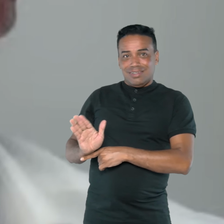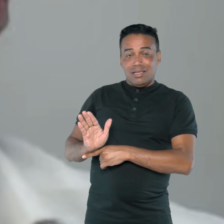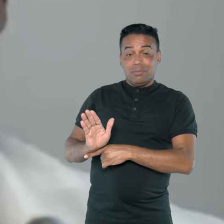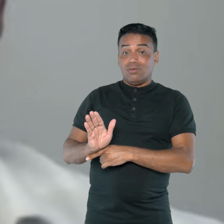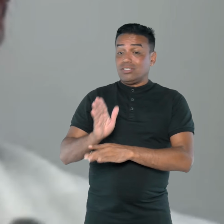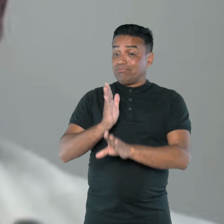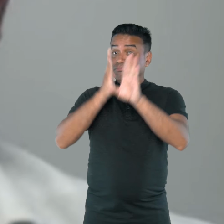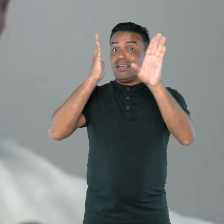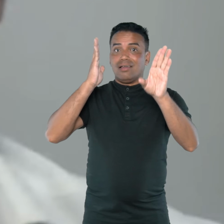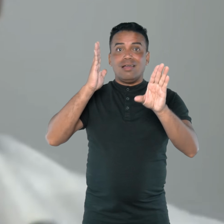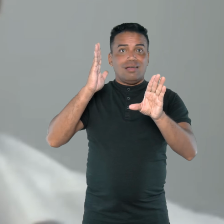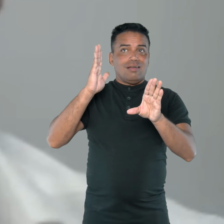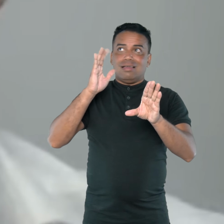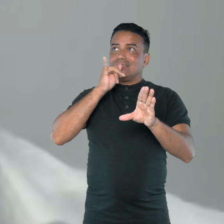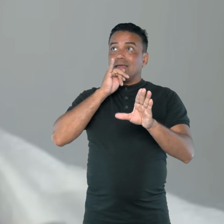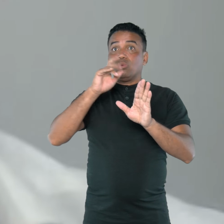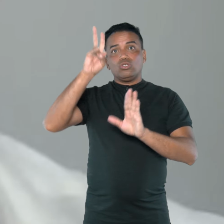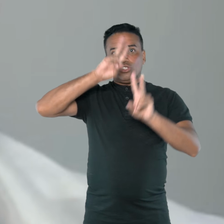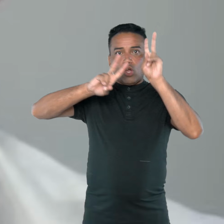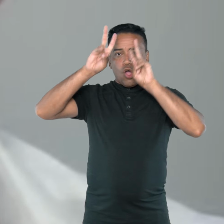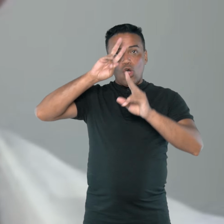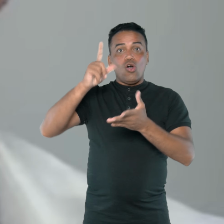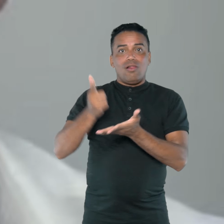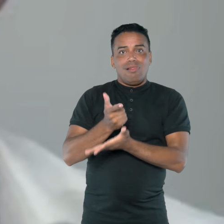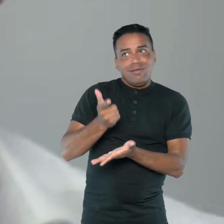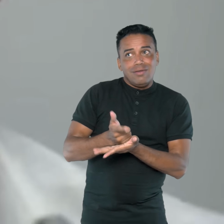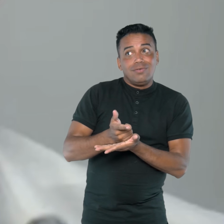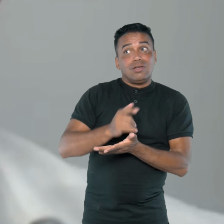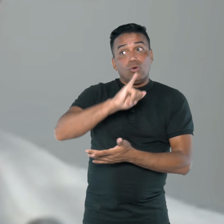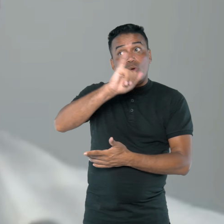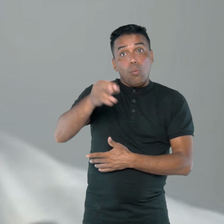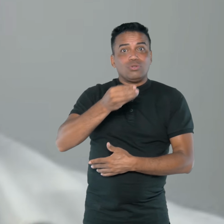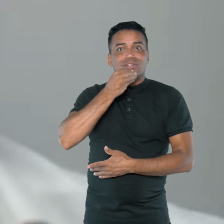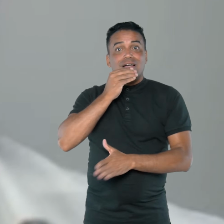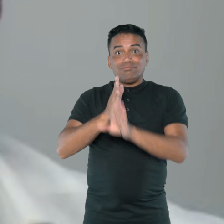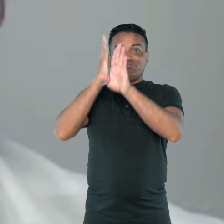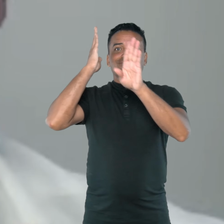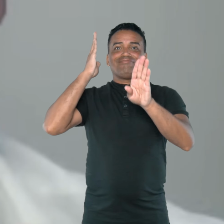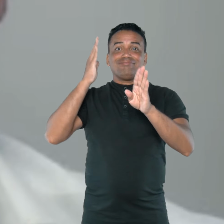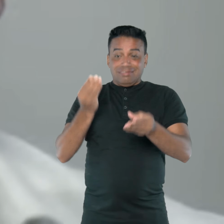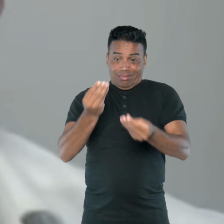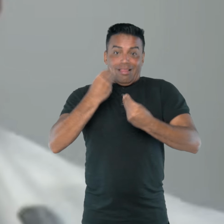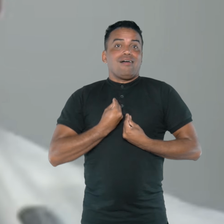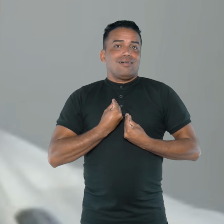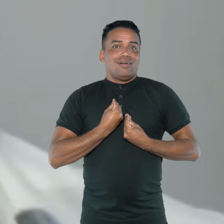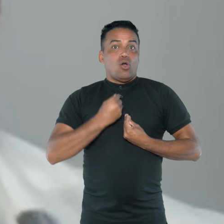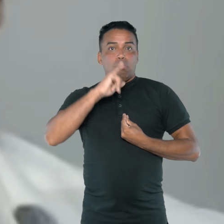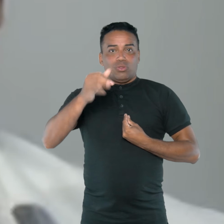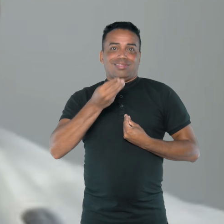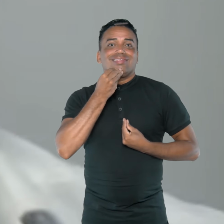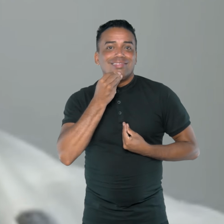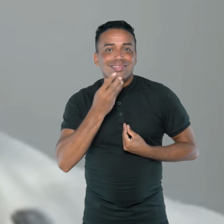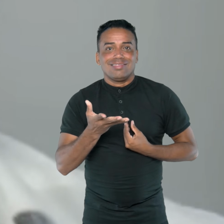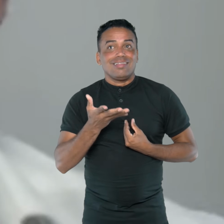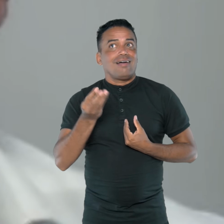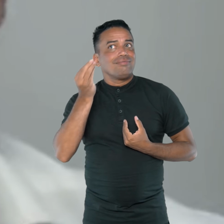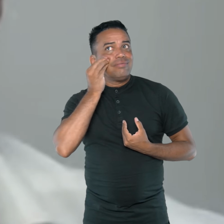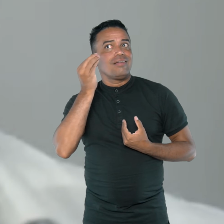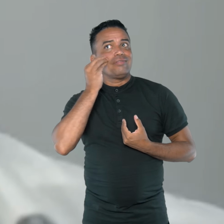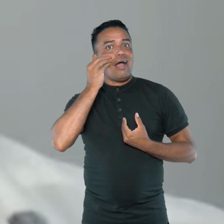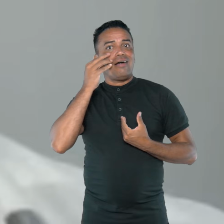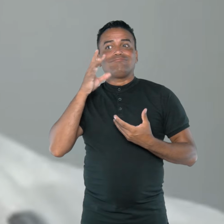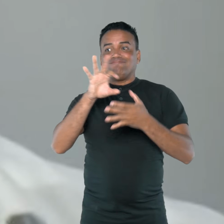obra, a gente, na verdade, se depara sempre com uma oportunidade, né, que nos é dada de tentar